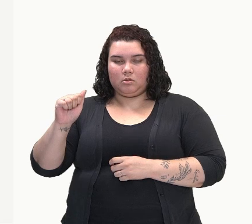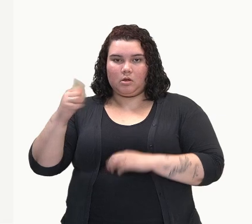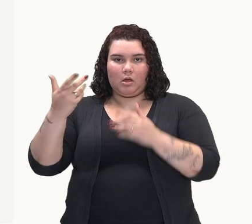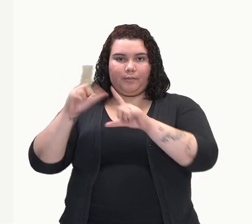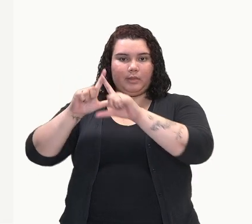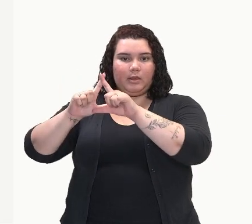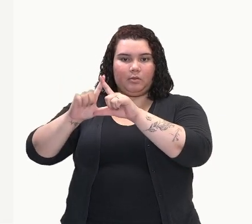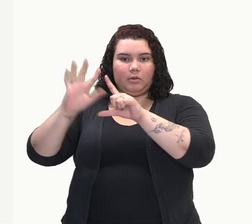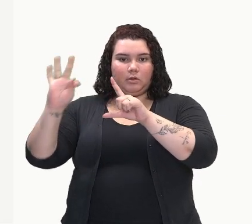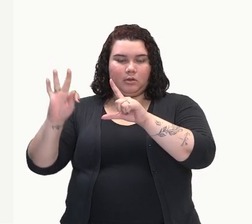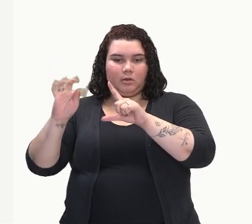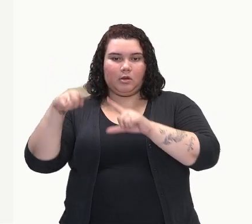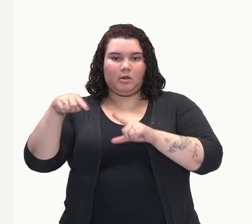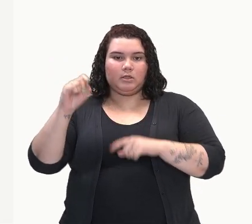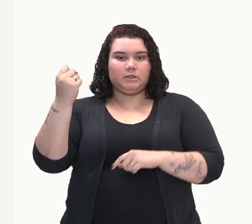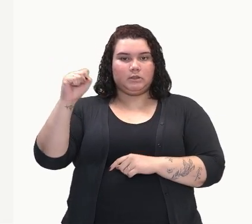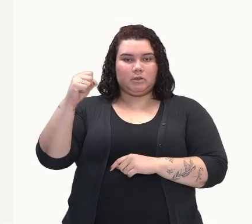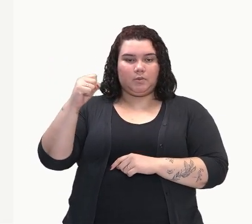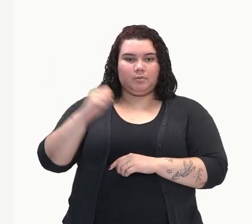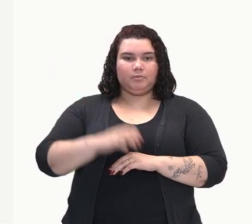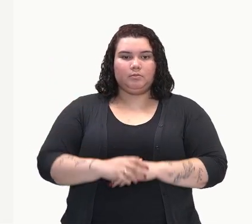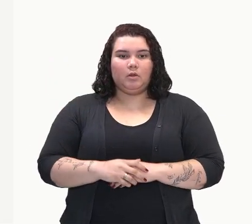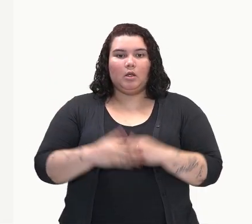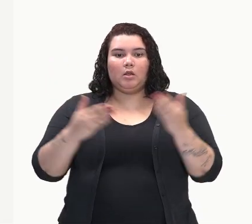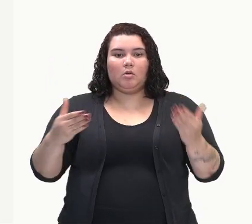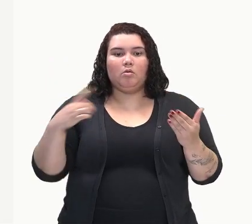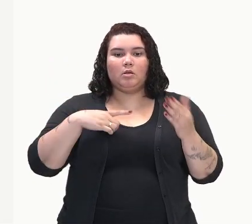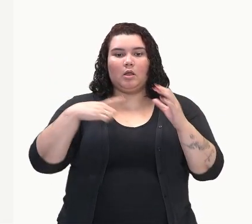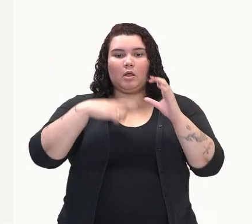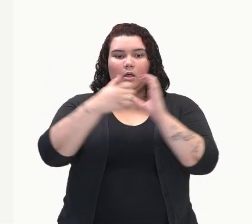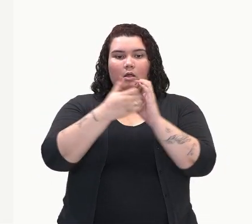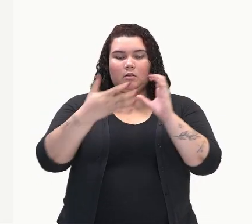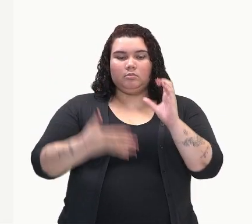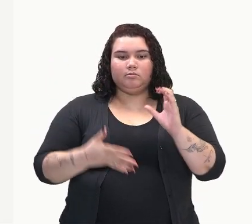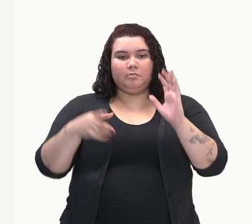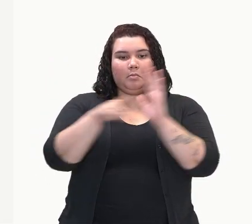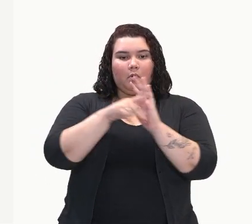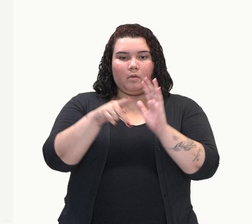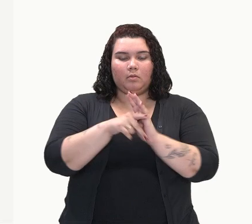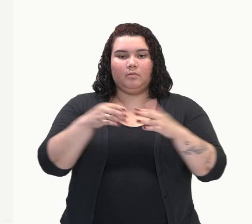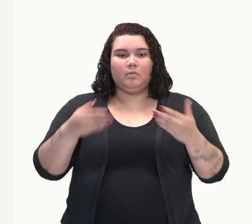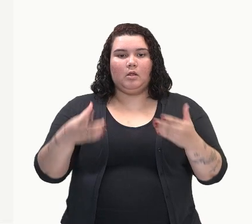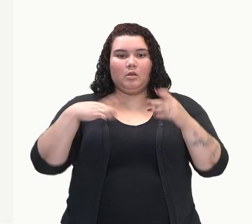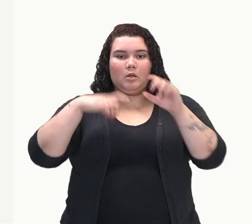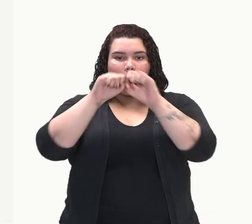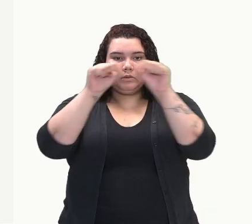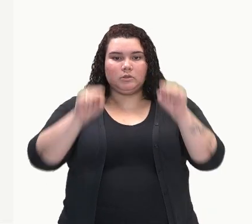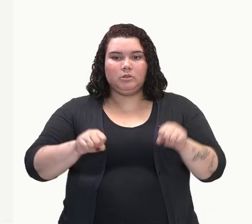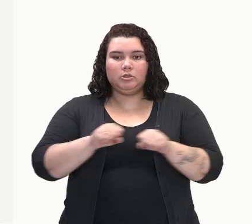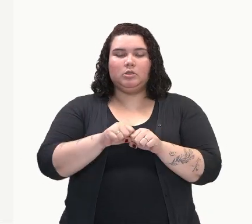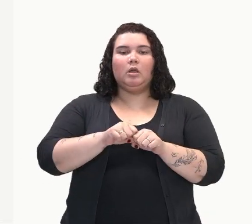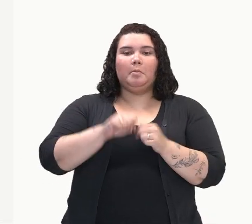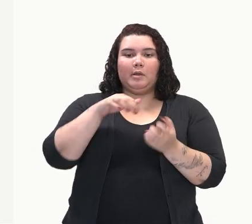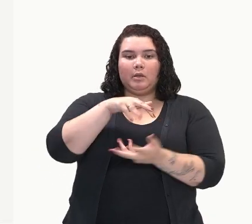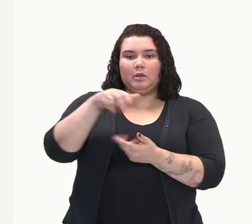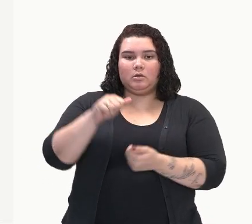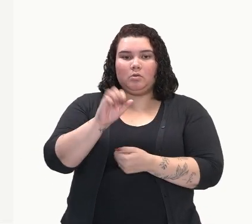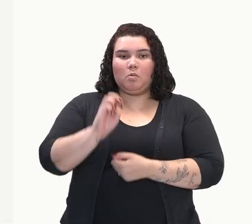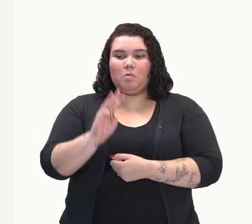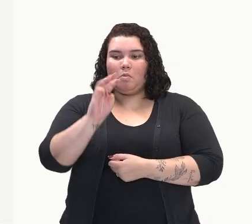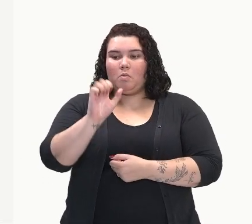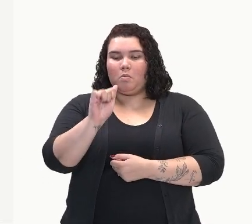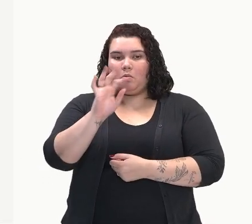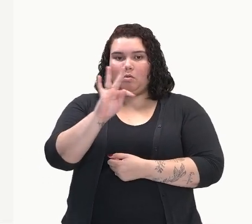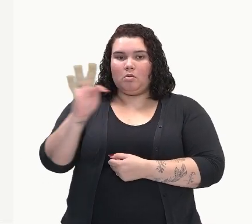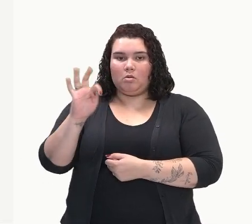segundos. E aí nós temos as unidades da potência, já falamos ali que a unidade do sistema internacional é o watts, e